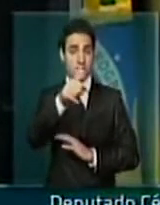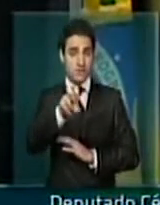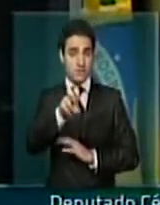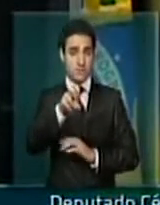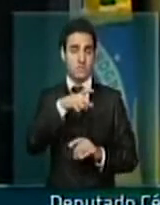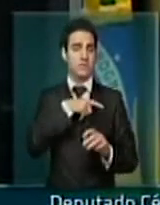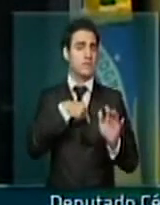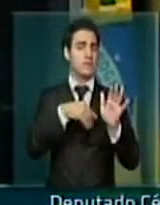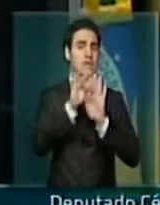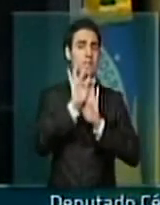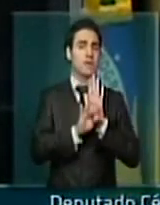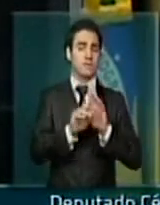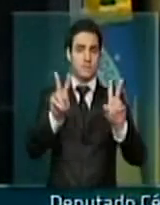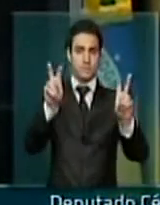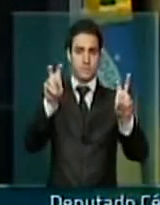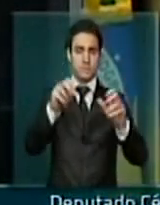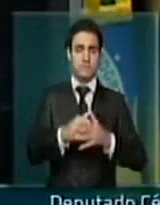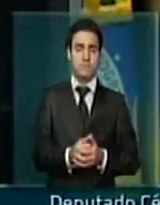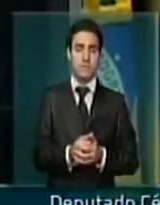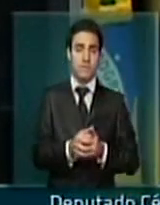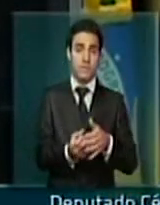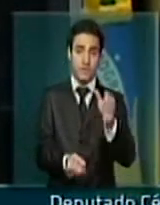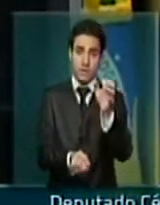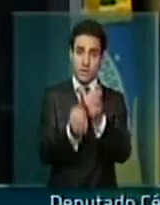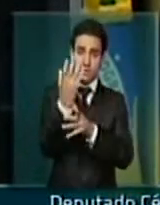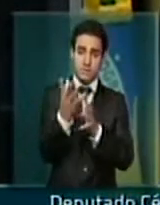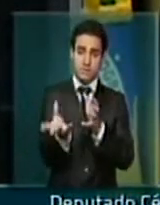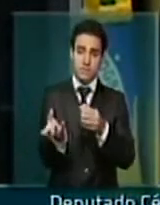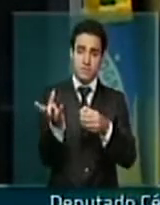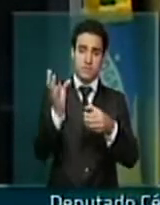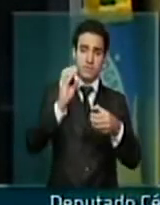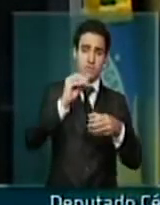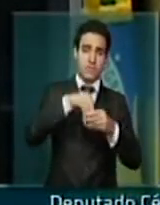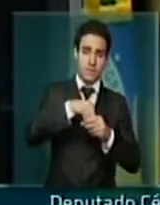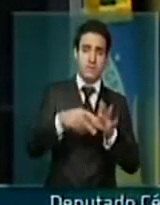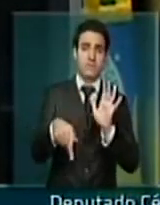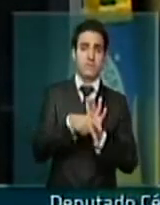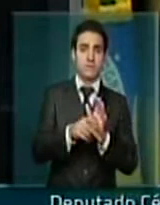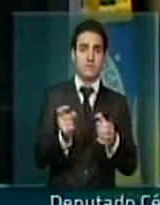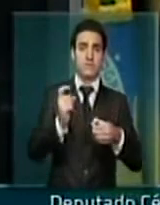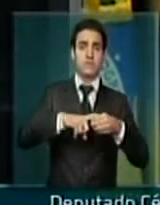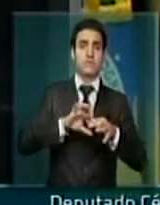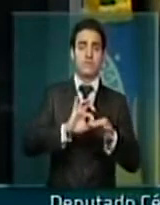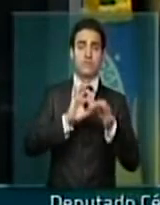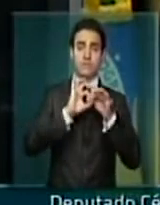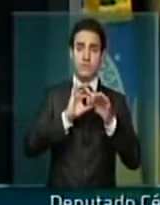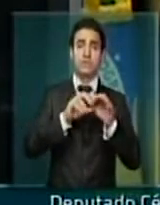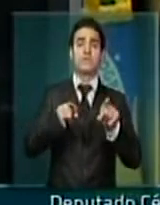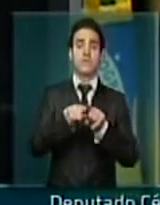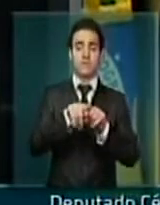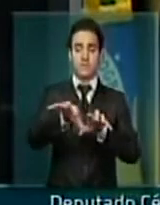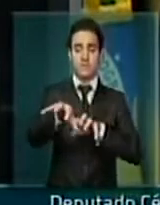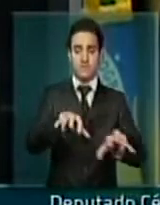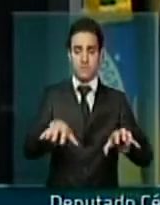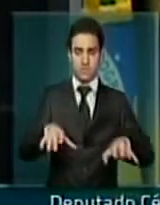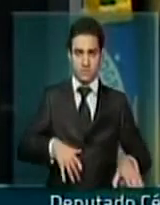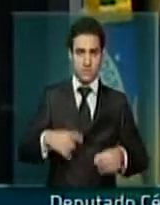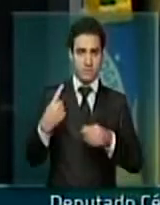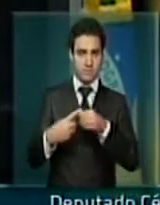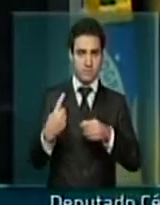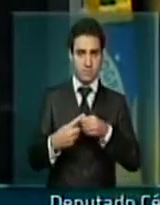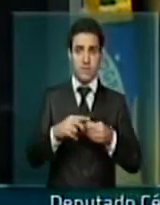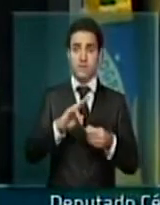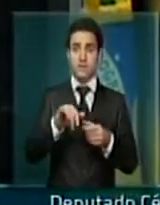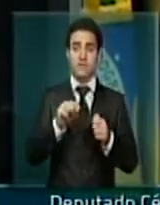o seguinte texto: a criação, a incorporação, a fusão e o desmembramento de municípios